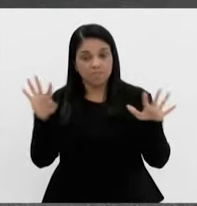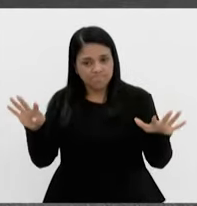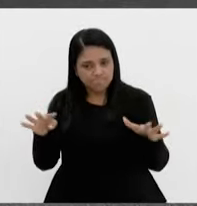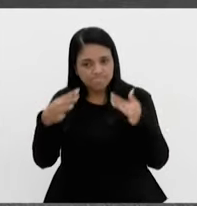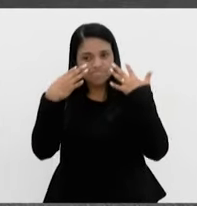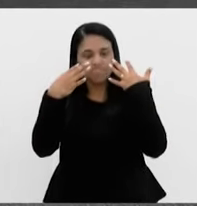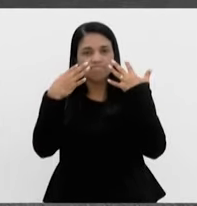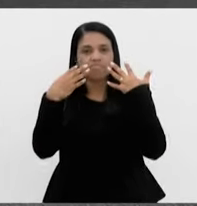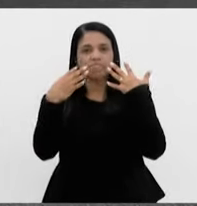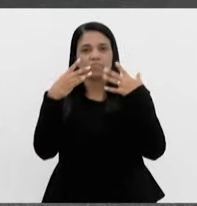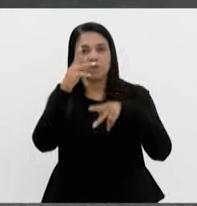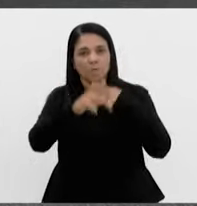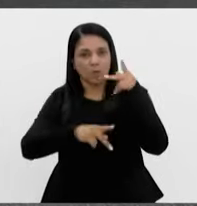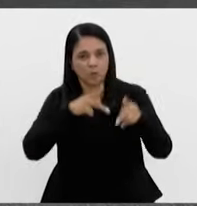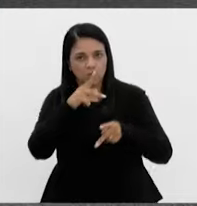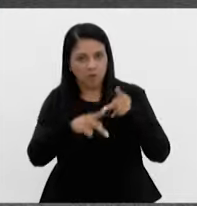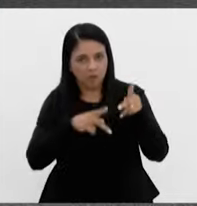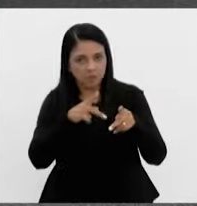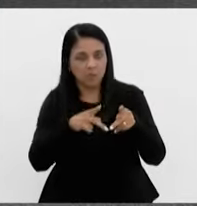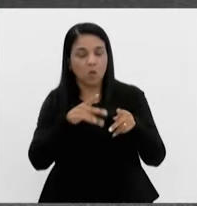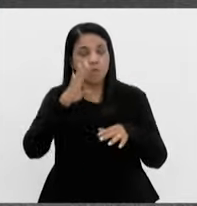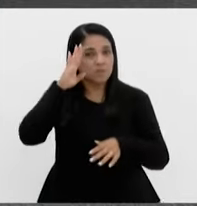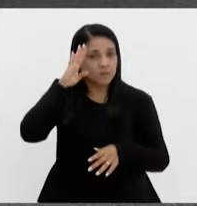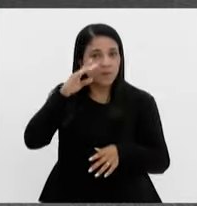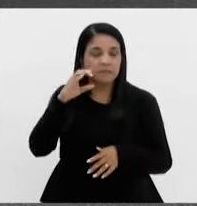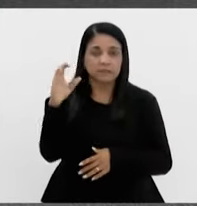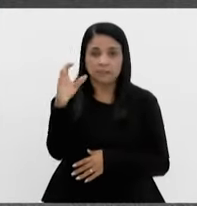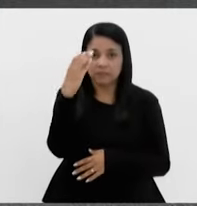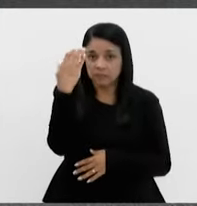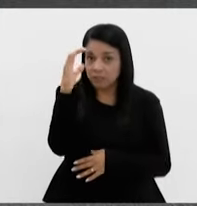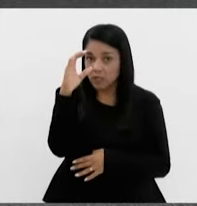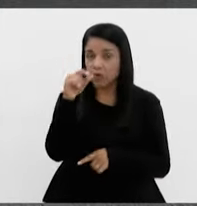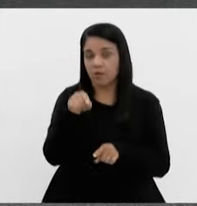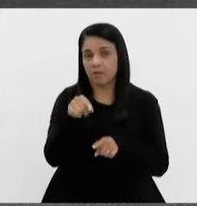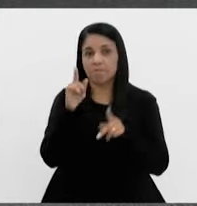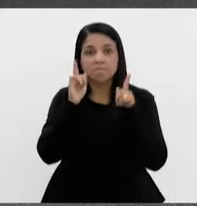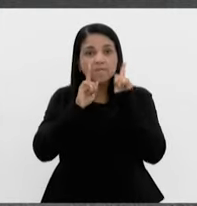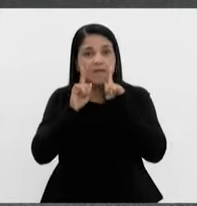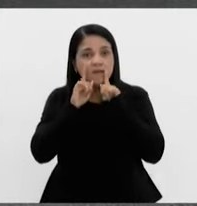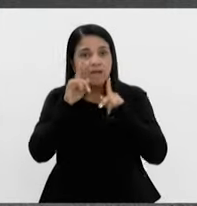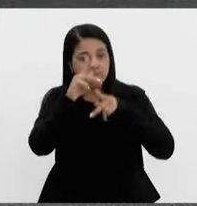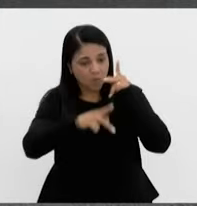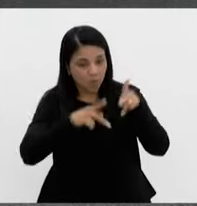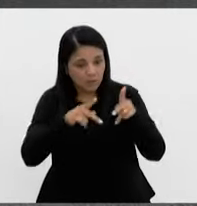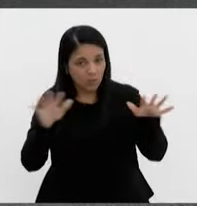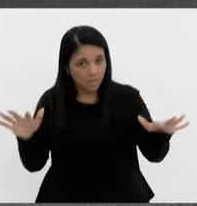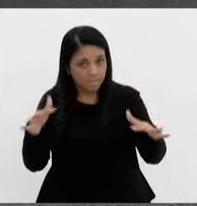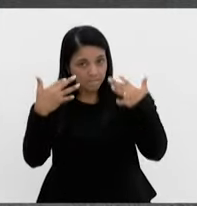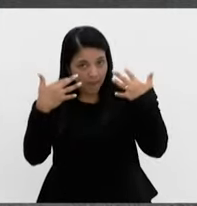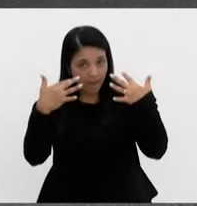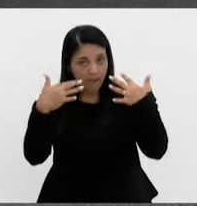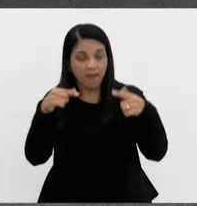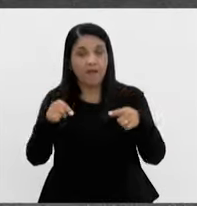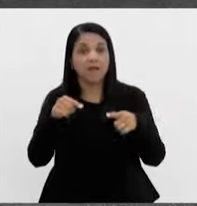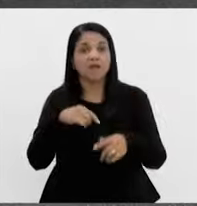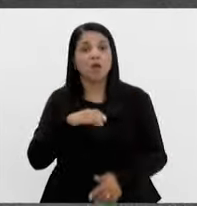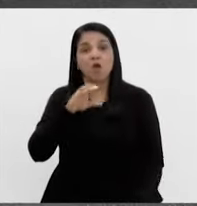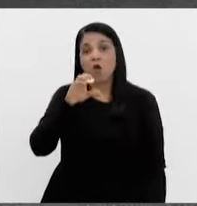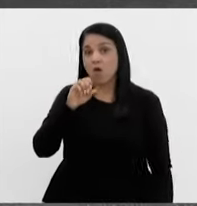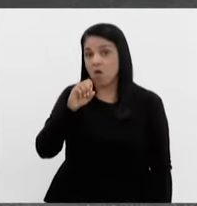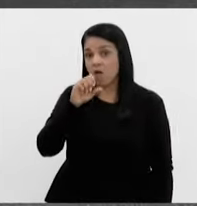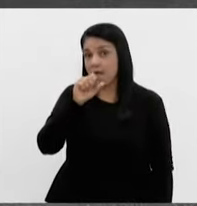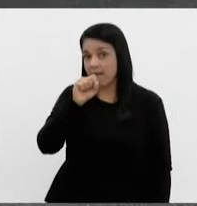Janeiro e principalmente de Niterói e Maricá que a mesma os as mesmas osss que